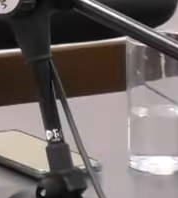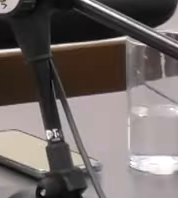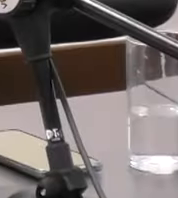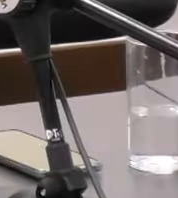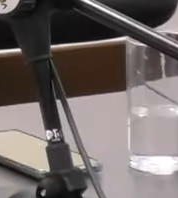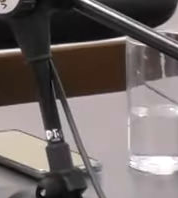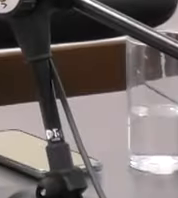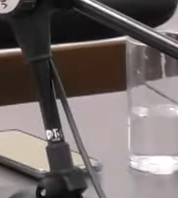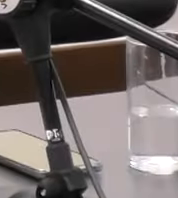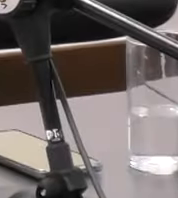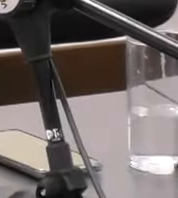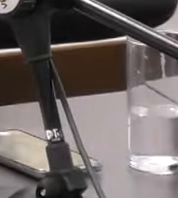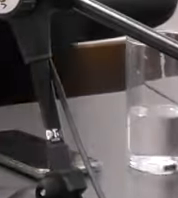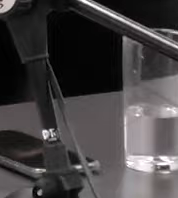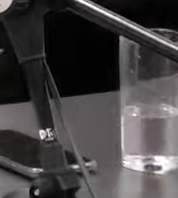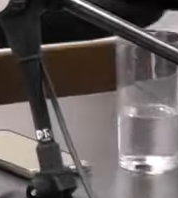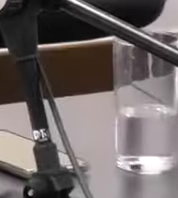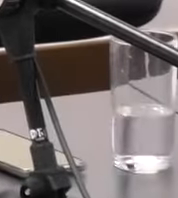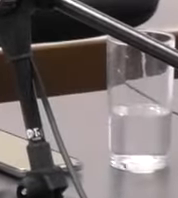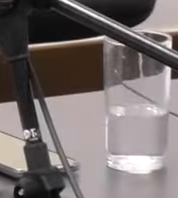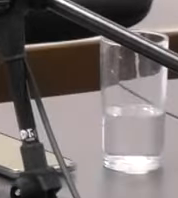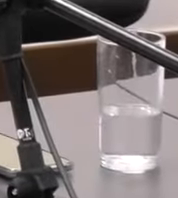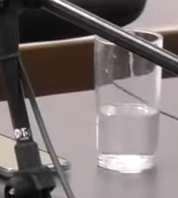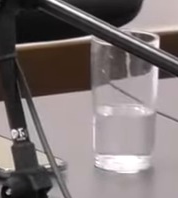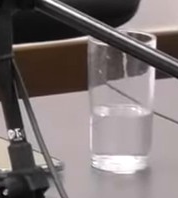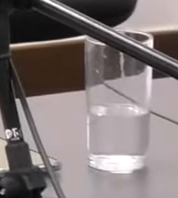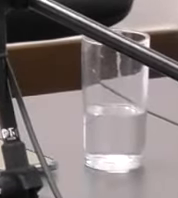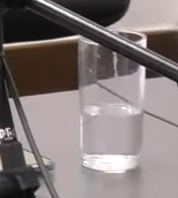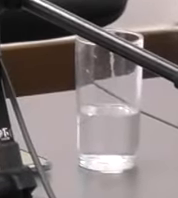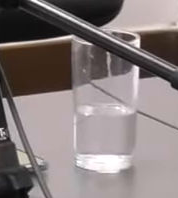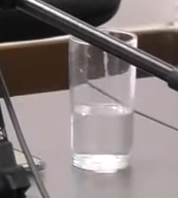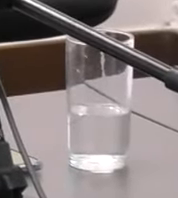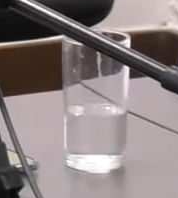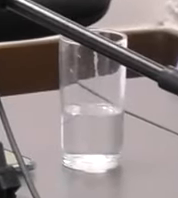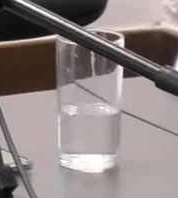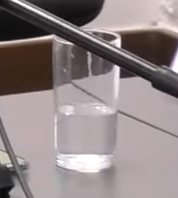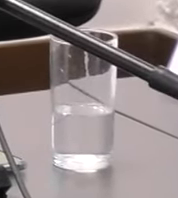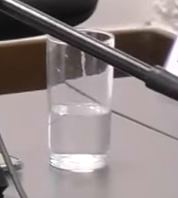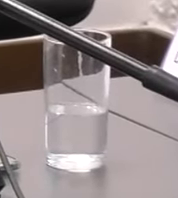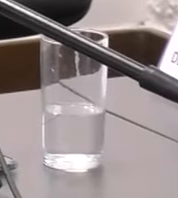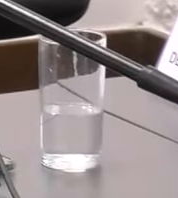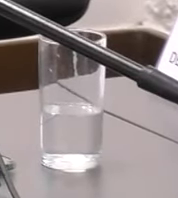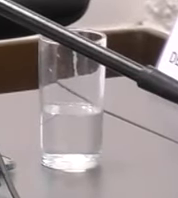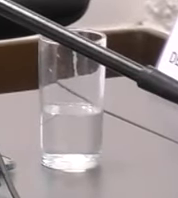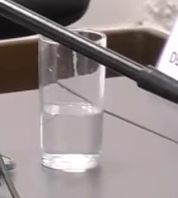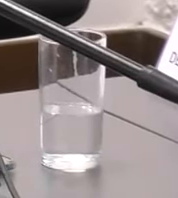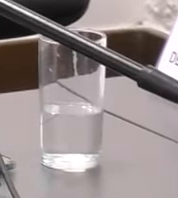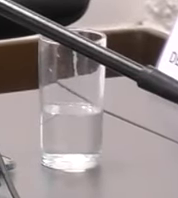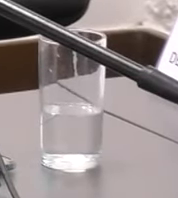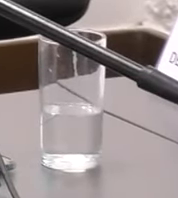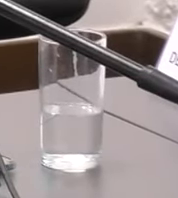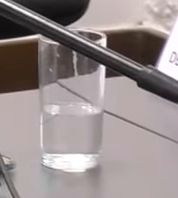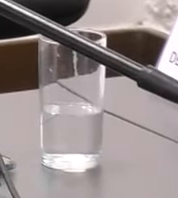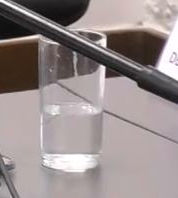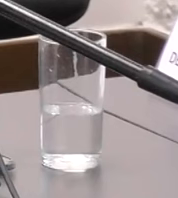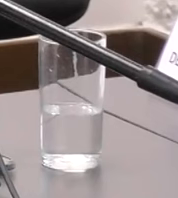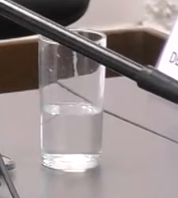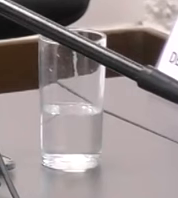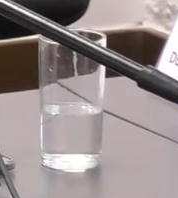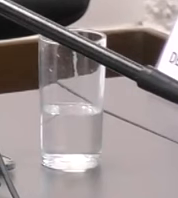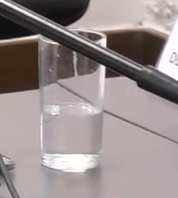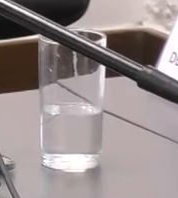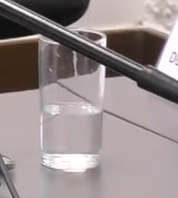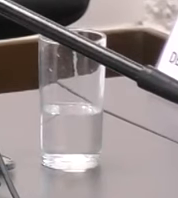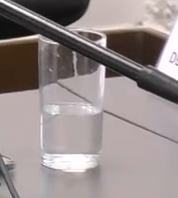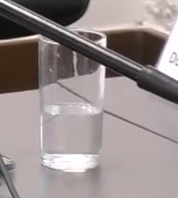partir desse encontro é a gente tenta deixar alguma algum conhecimento mas também certamente